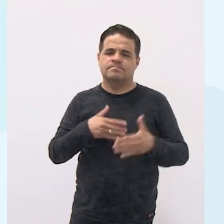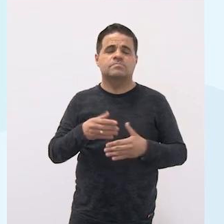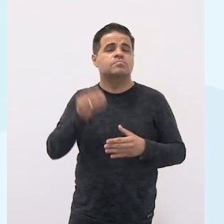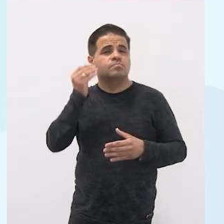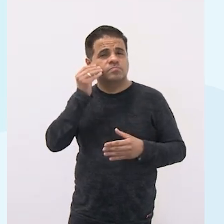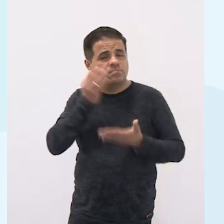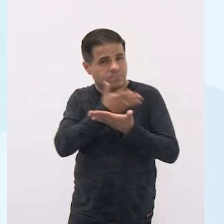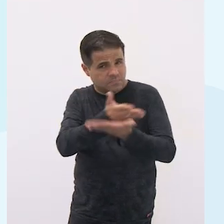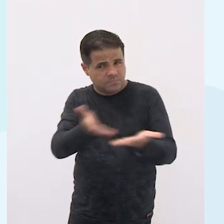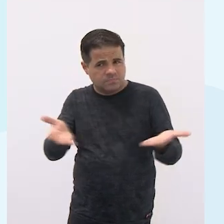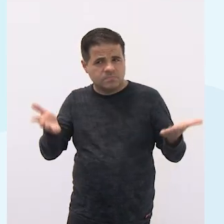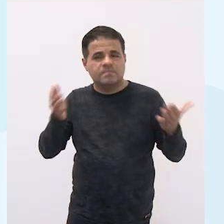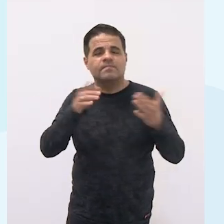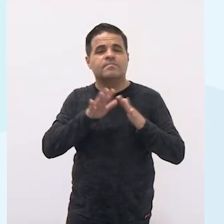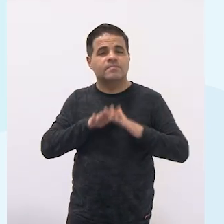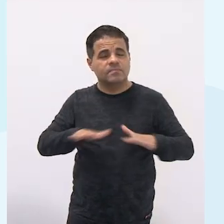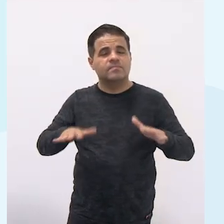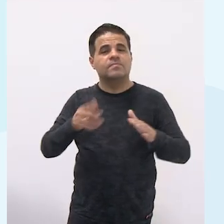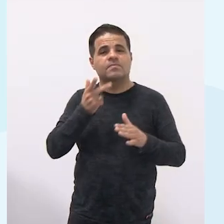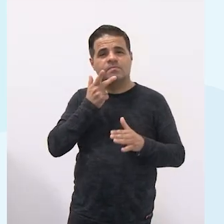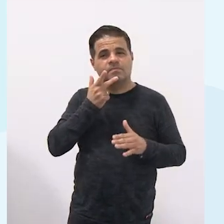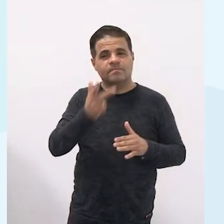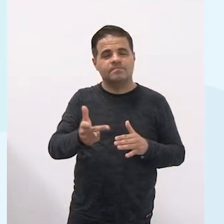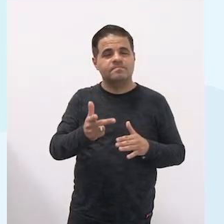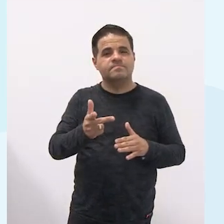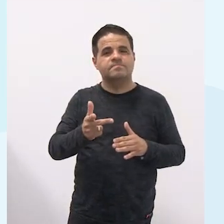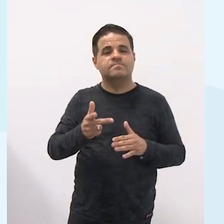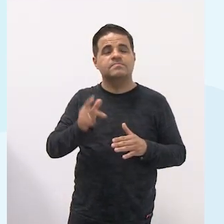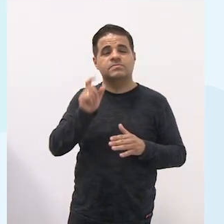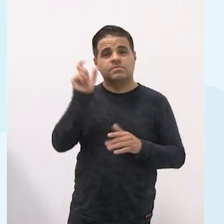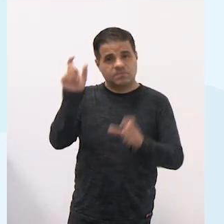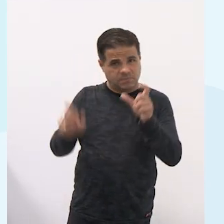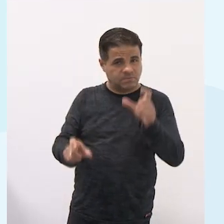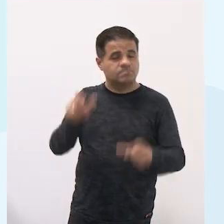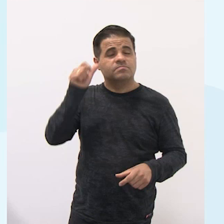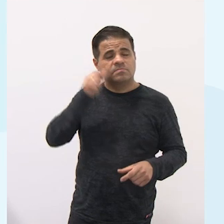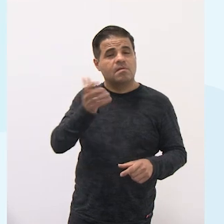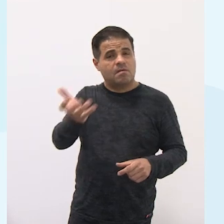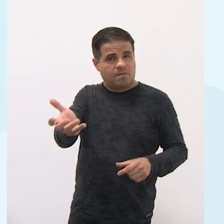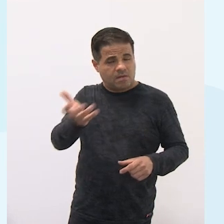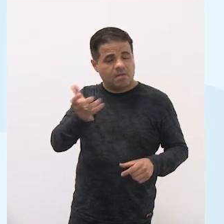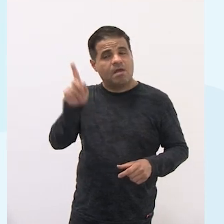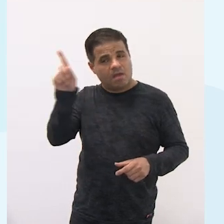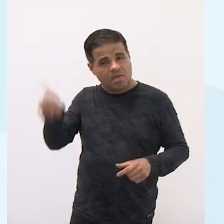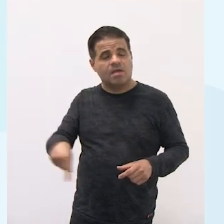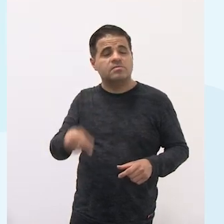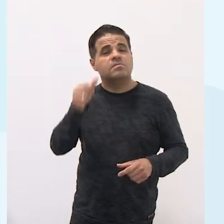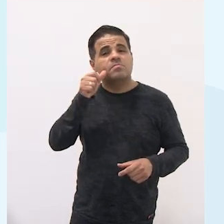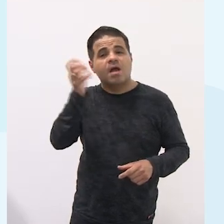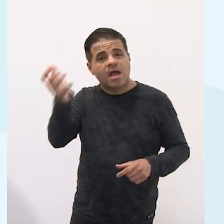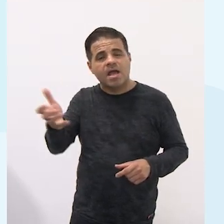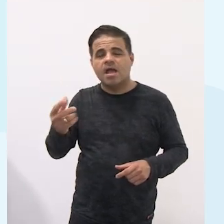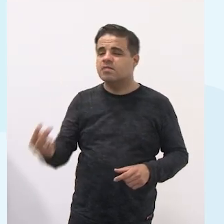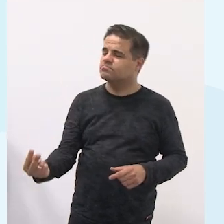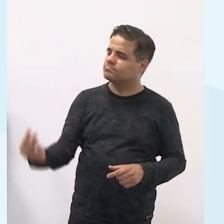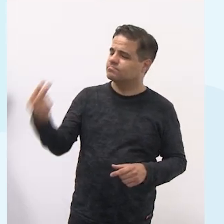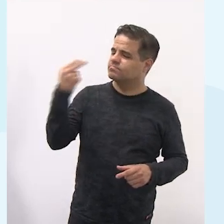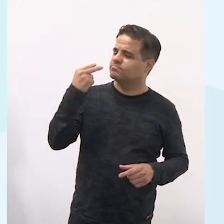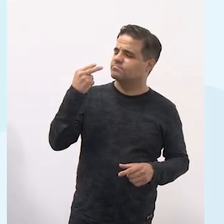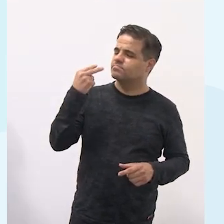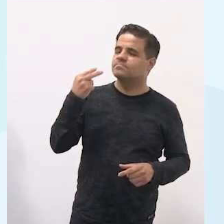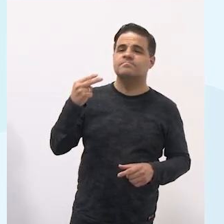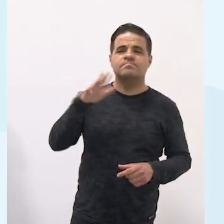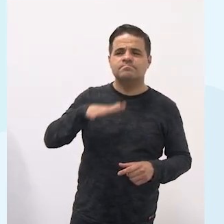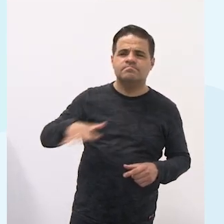vejo nesse atendimento que eu faço com essas mulheres, que elas querem isso. Elas querem ser vistas para